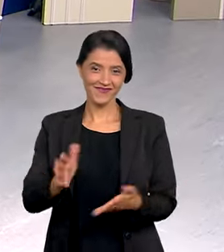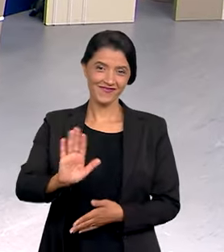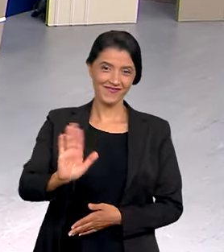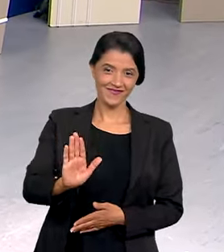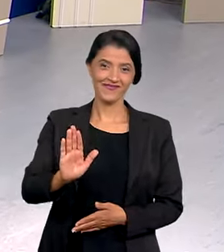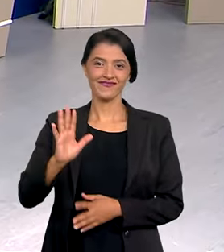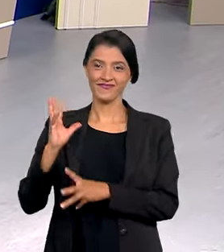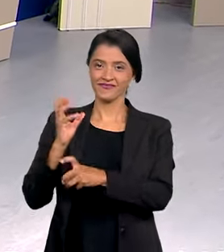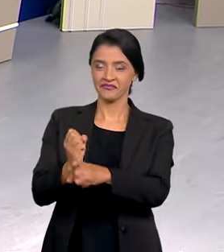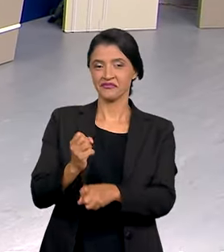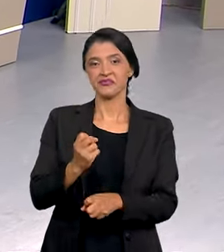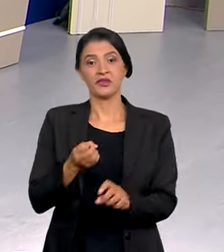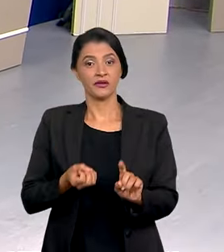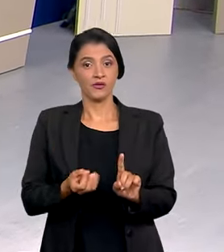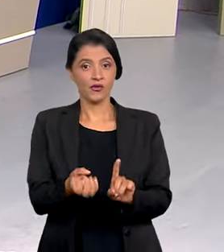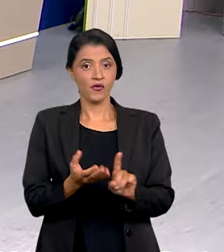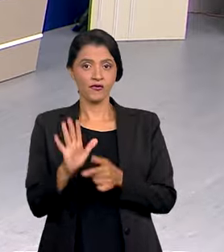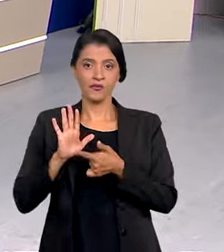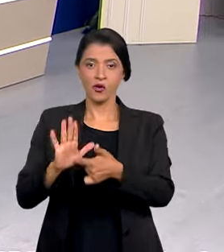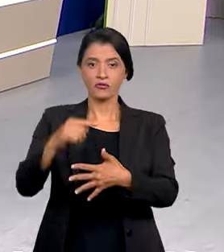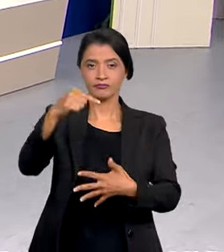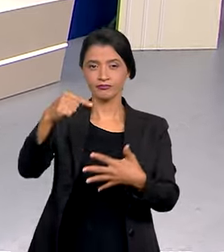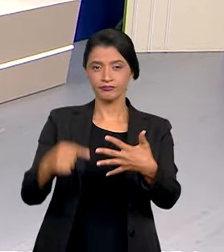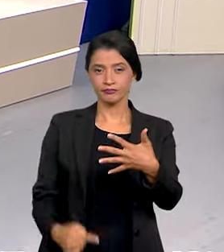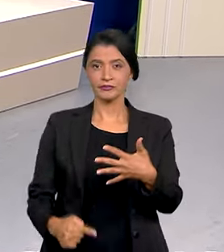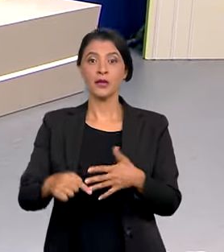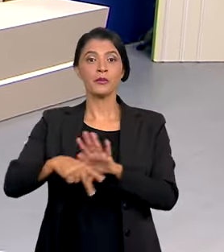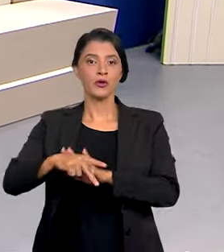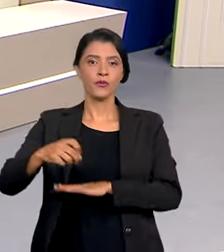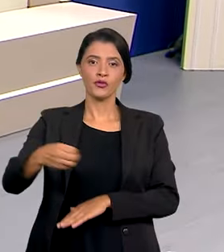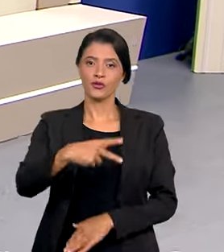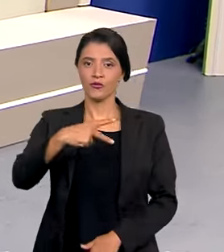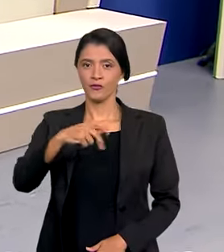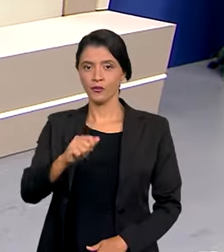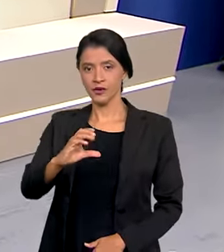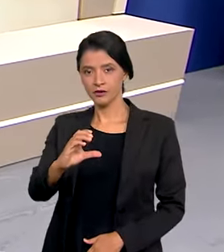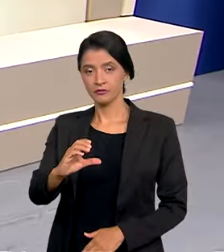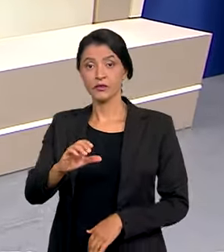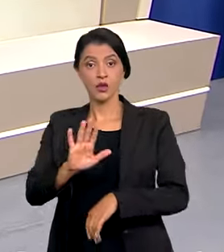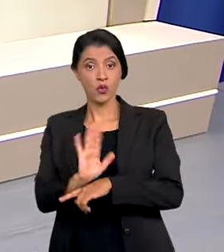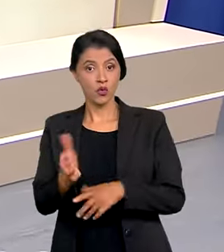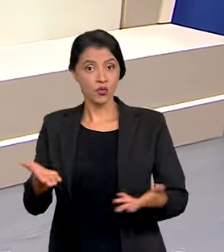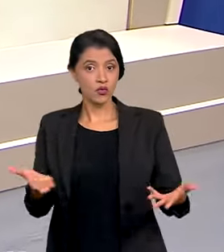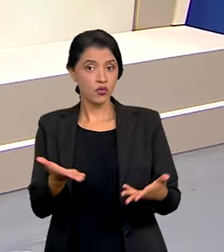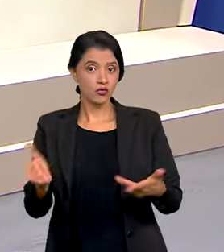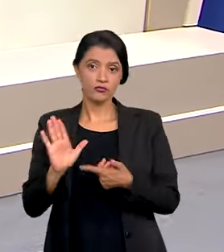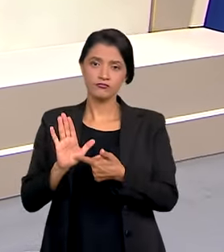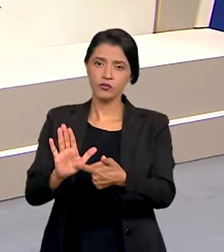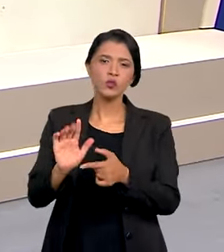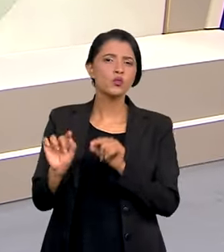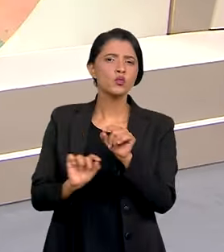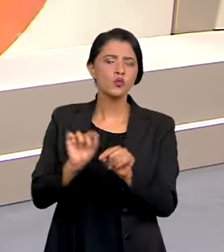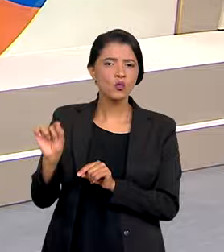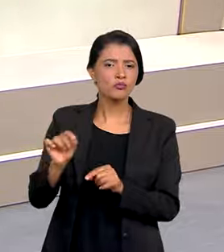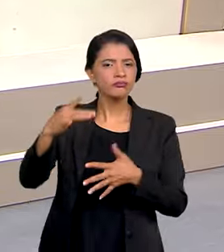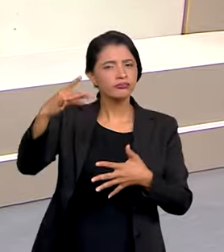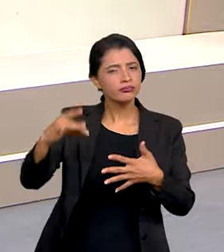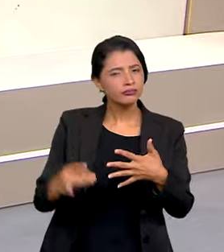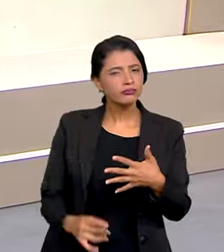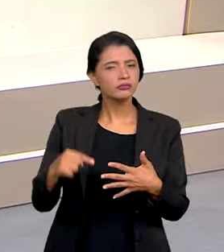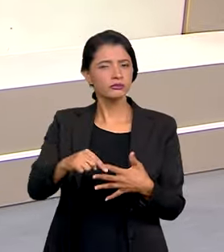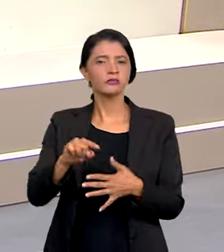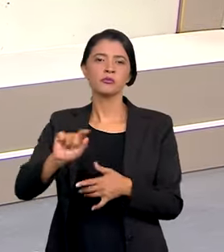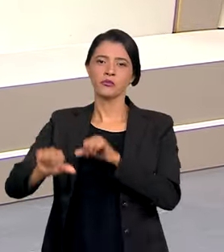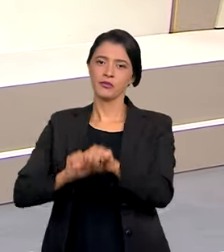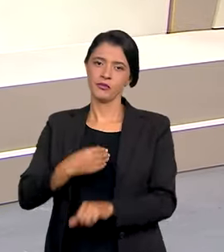Olá, a partir de agora a retrospectiva do Canal Gov mostra as principais ações do novo PAC. Neste episódio, vamos ver como